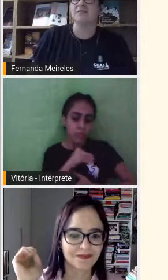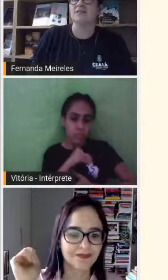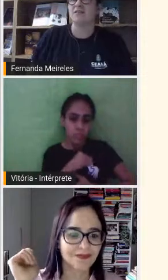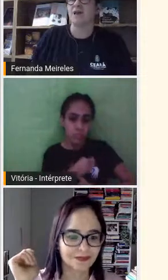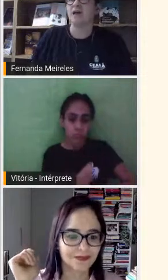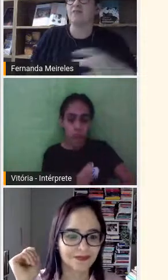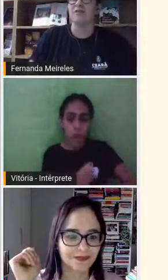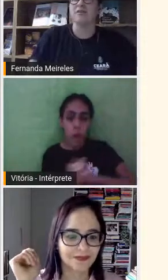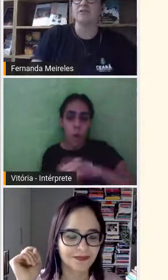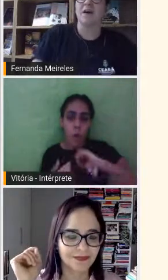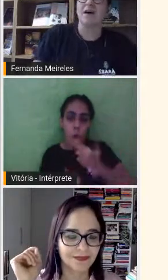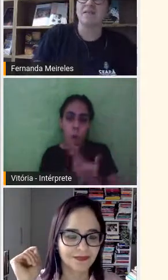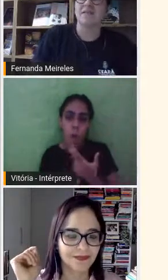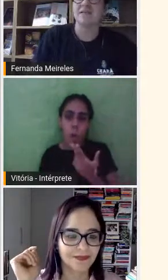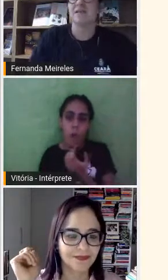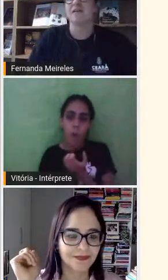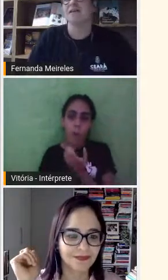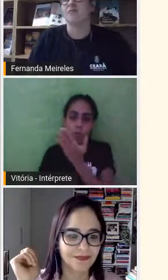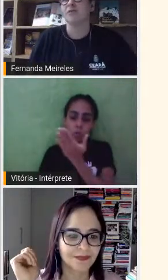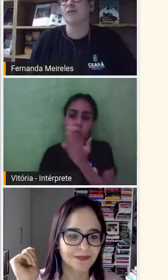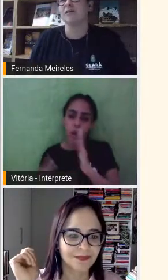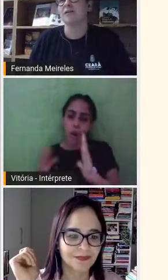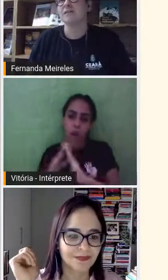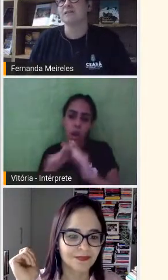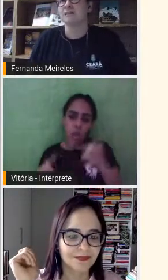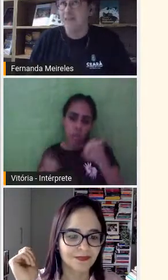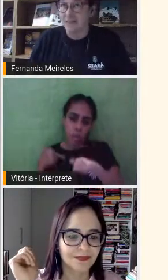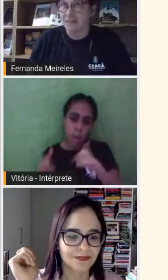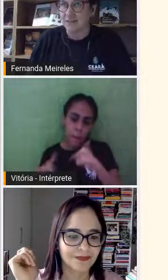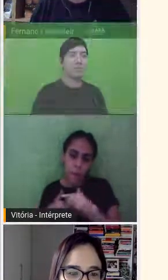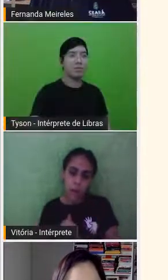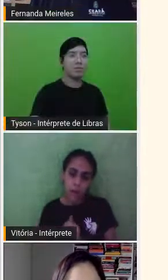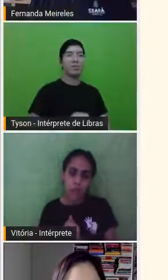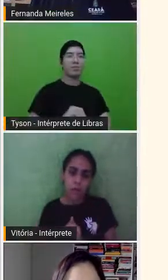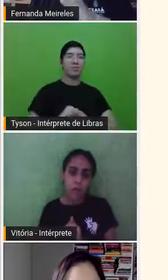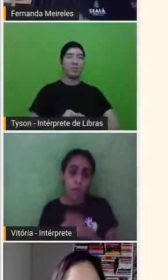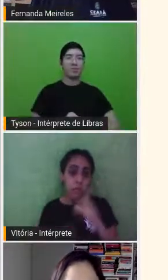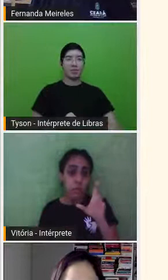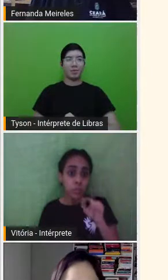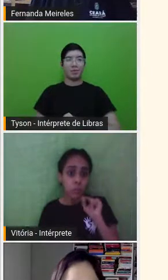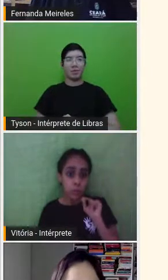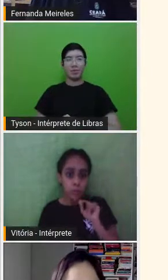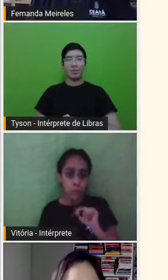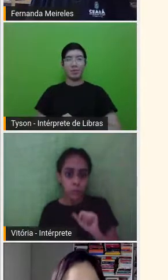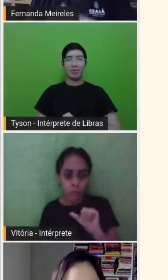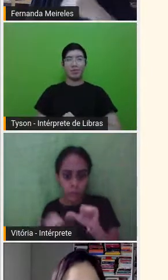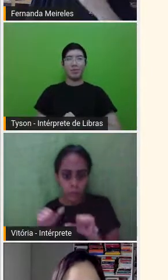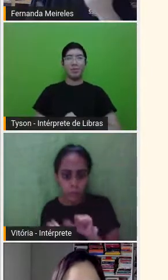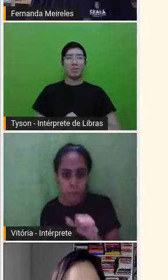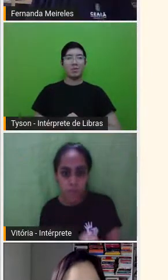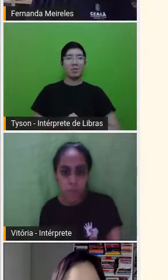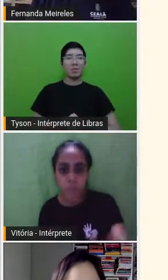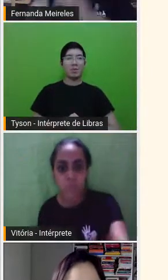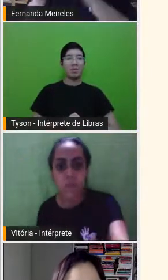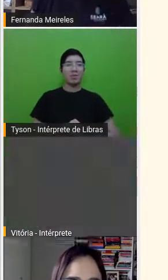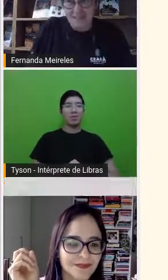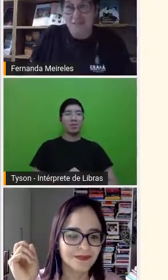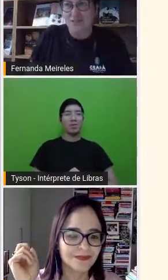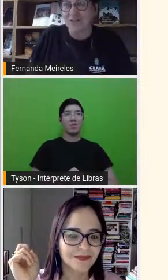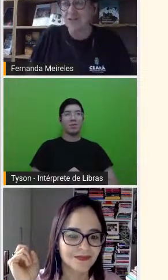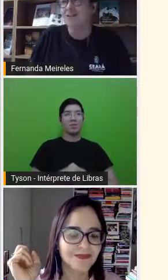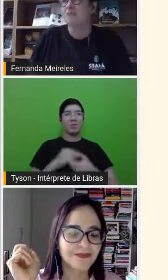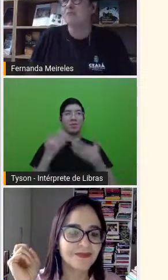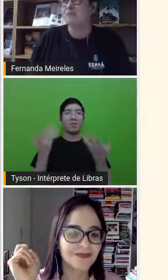decide estar fora de casa enquanto a criança que decide, o que não quer dizer que seja feliz ou que seja fácil, mas que